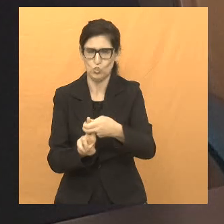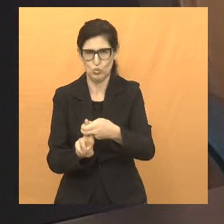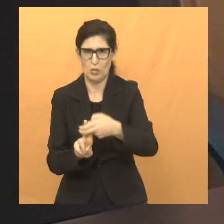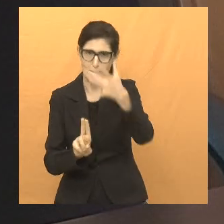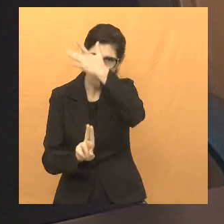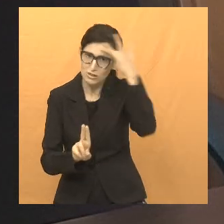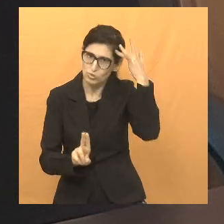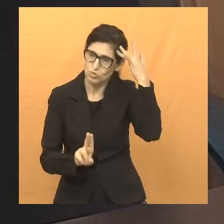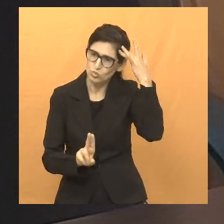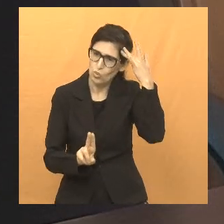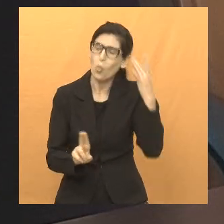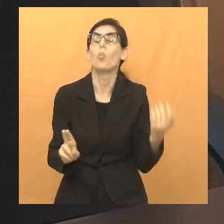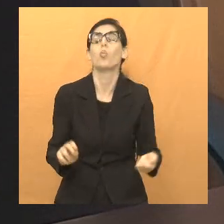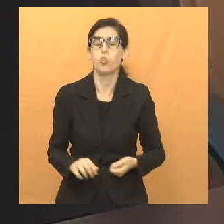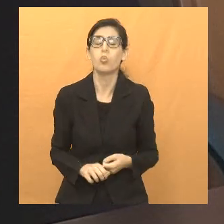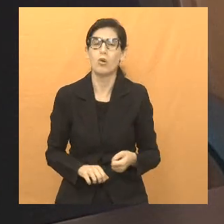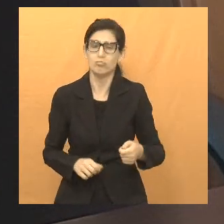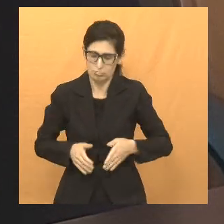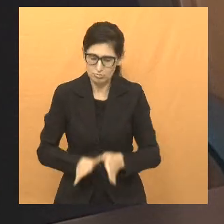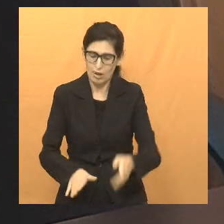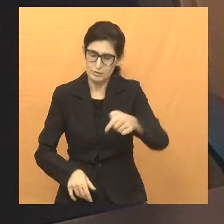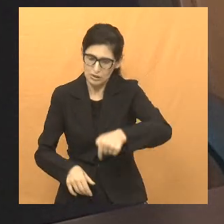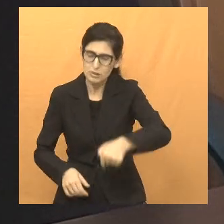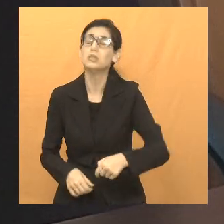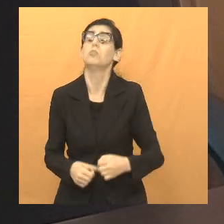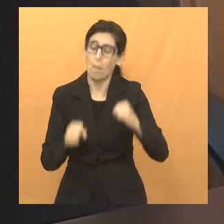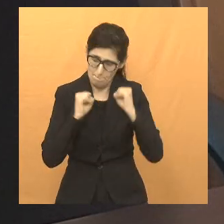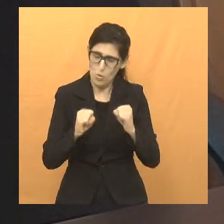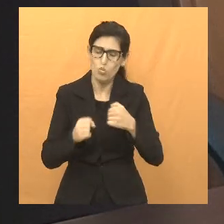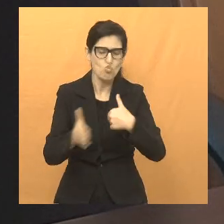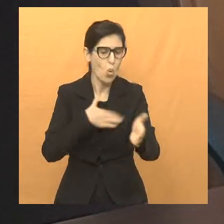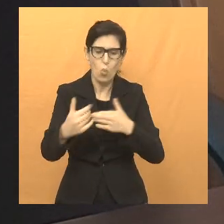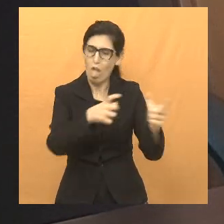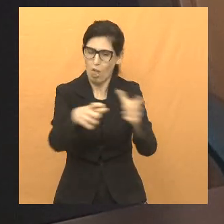a possibilidade de usufruir da nossa saúde.